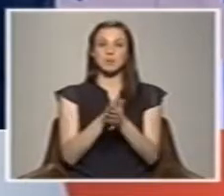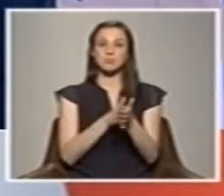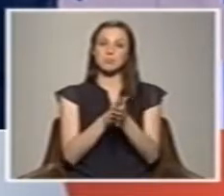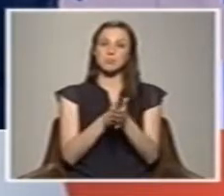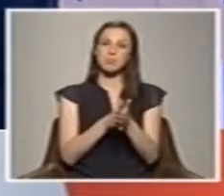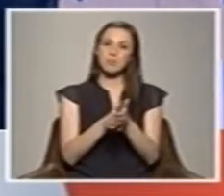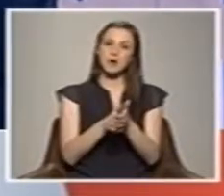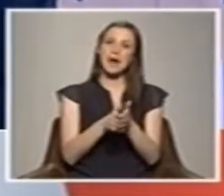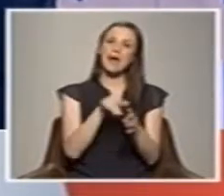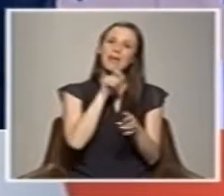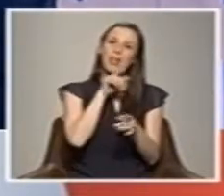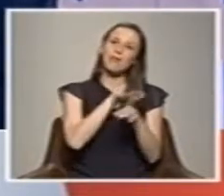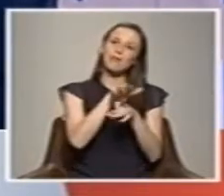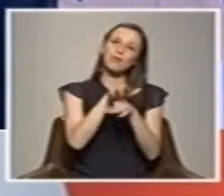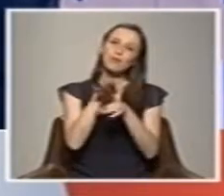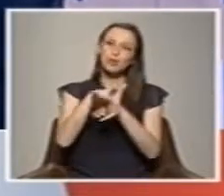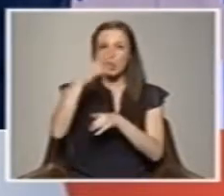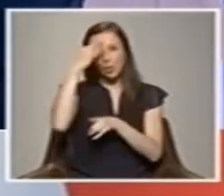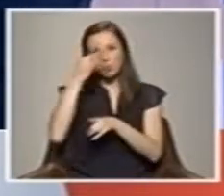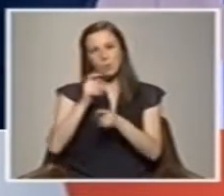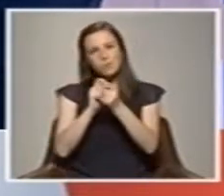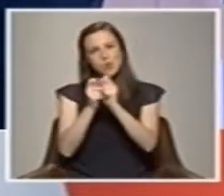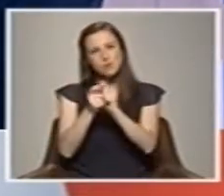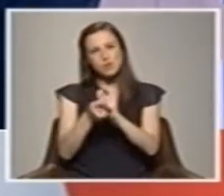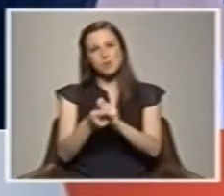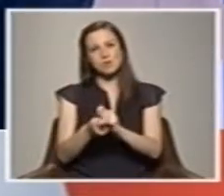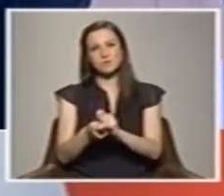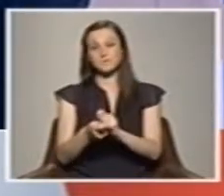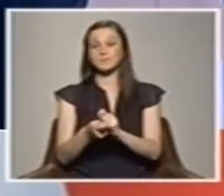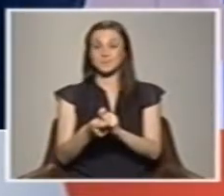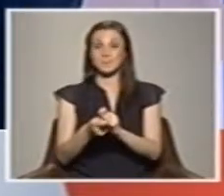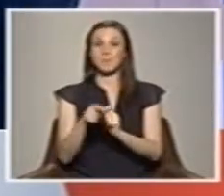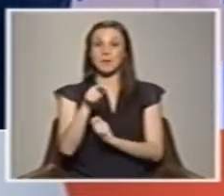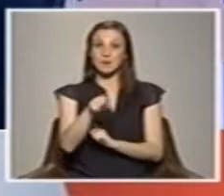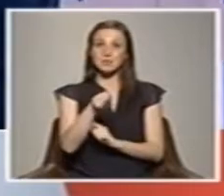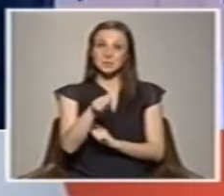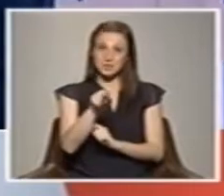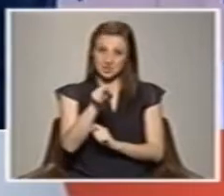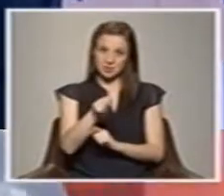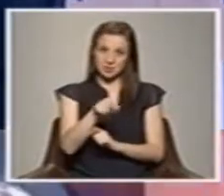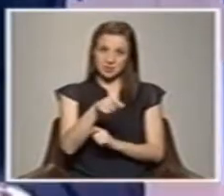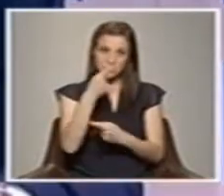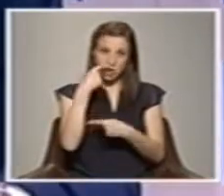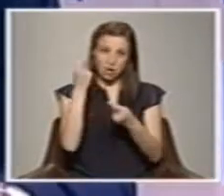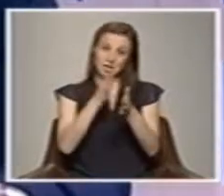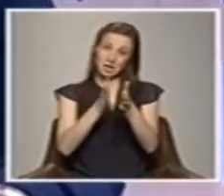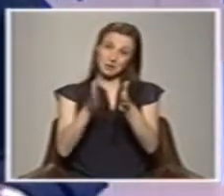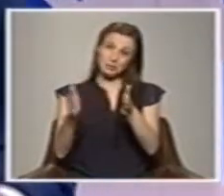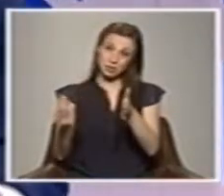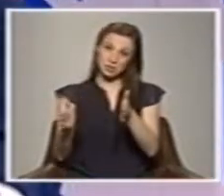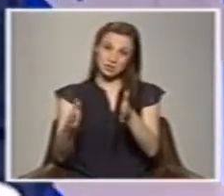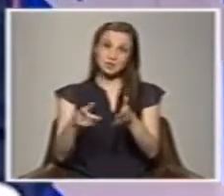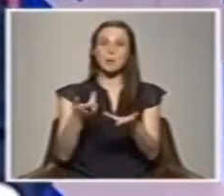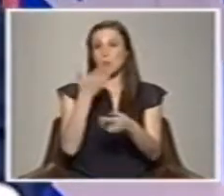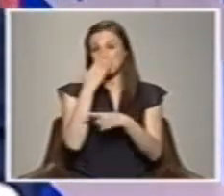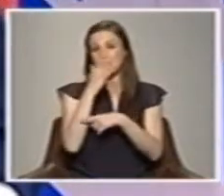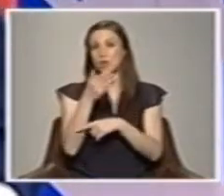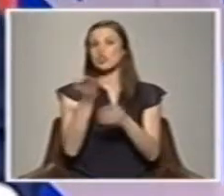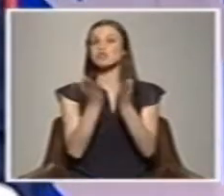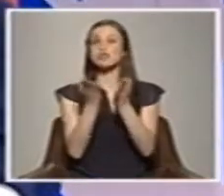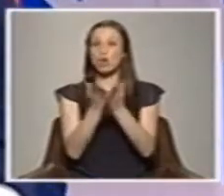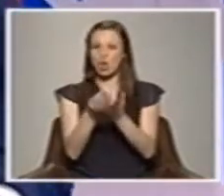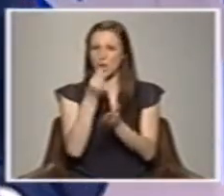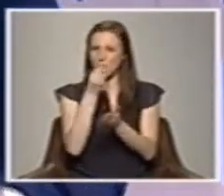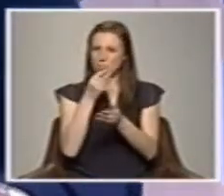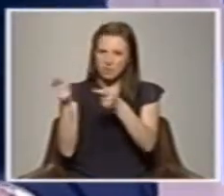a mudança de comportamentos dos cidadãos e que de alguma forma apressem este processo. E em relação às cantinas das escolas,